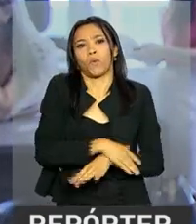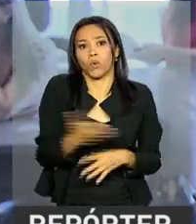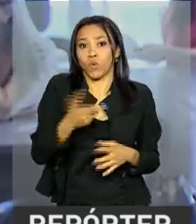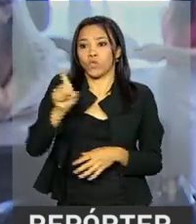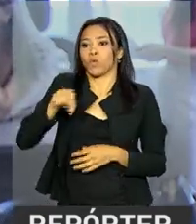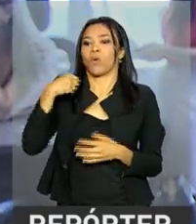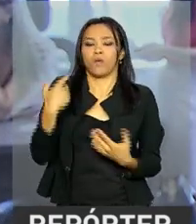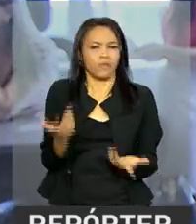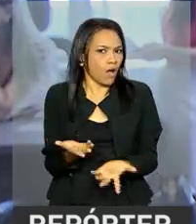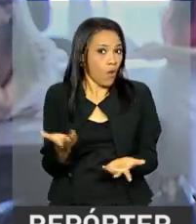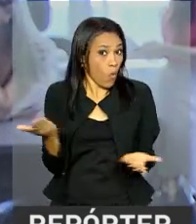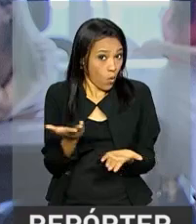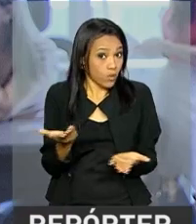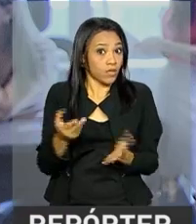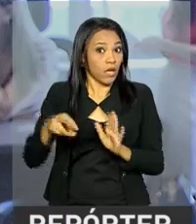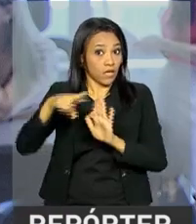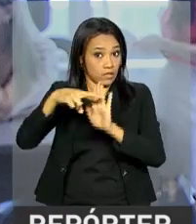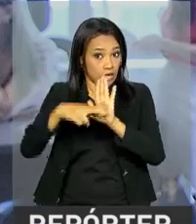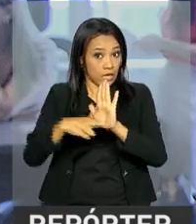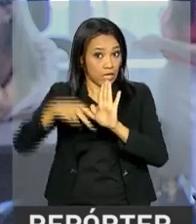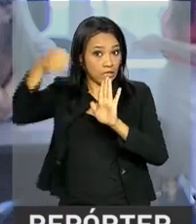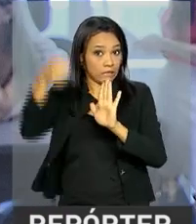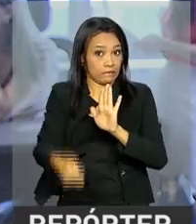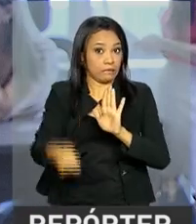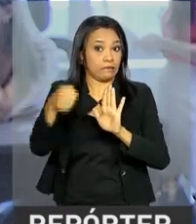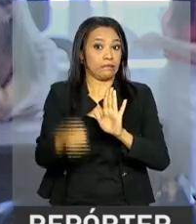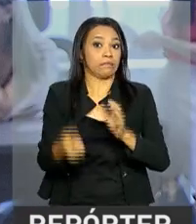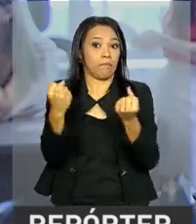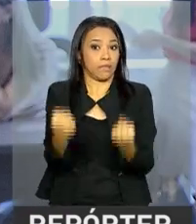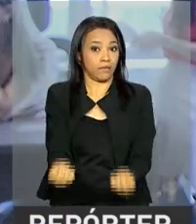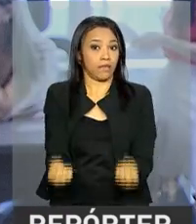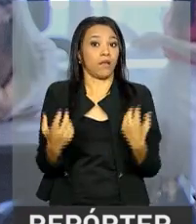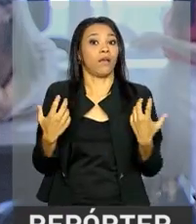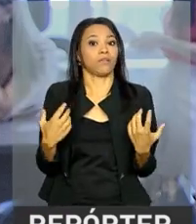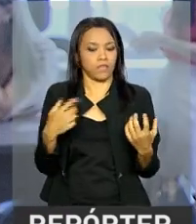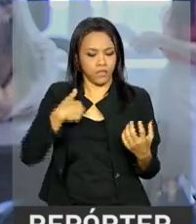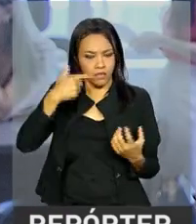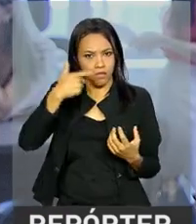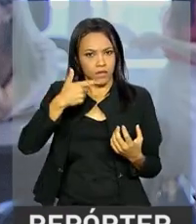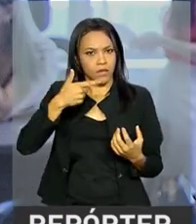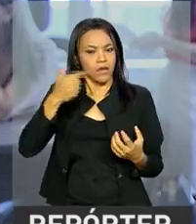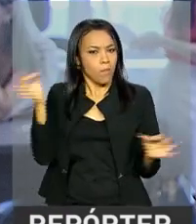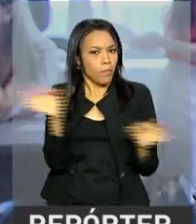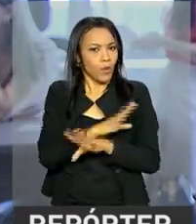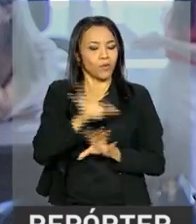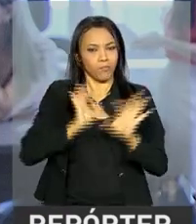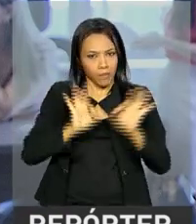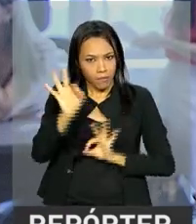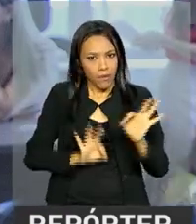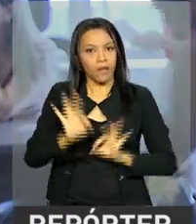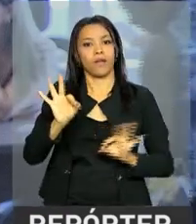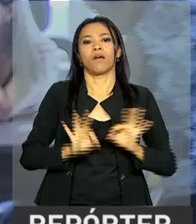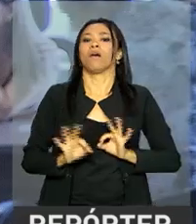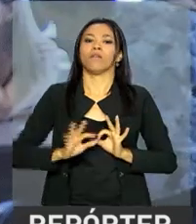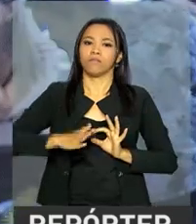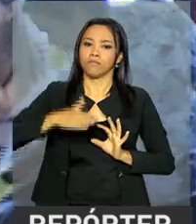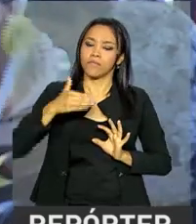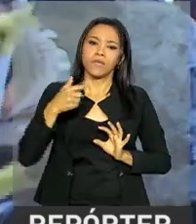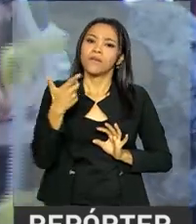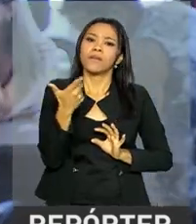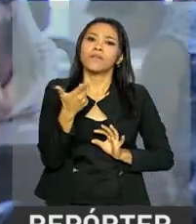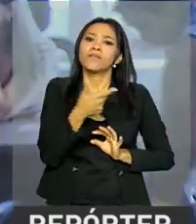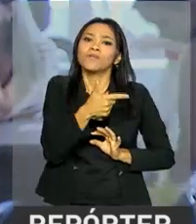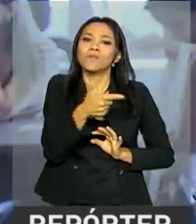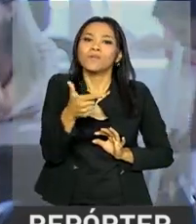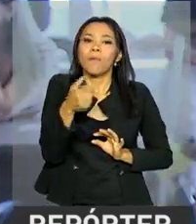hoje não mais hoje há uma série de restrições que elas fazem com que o aluno saia mais bem preparado que ele tem que se preparar um tempo maior então você não coloca um